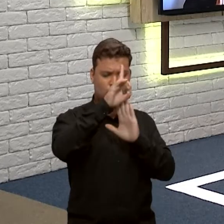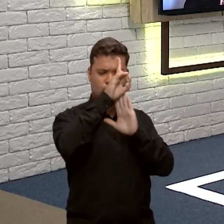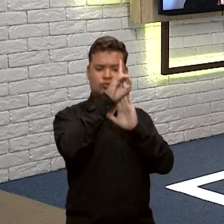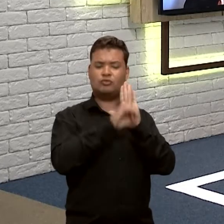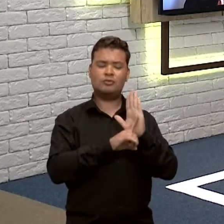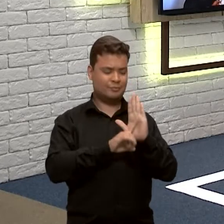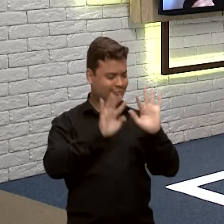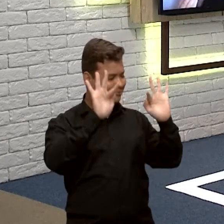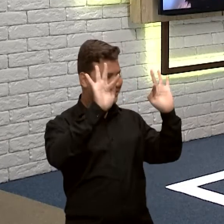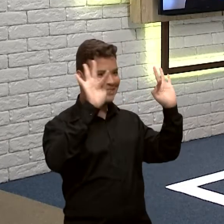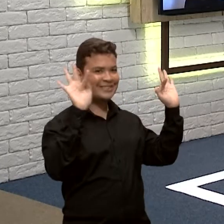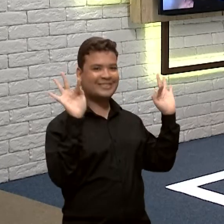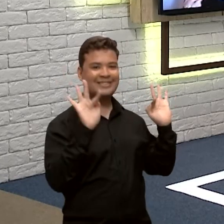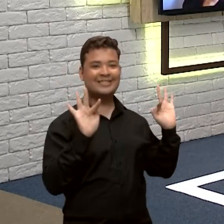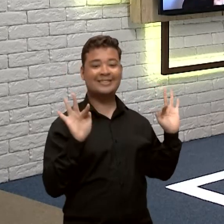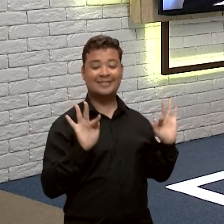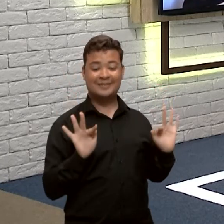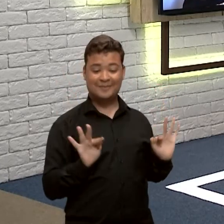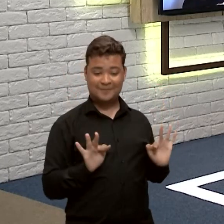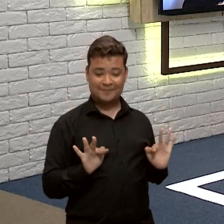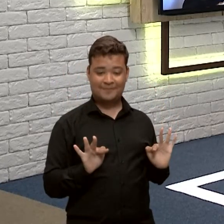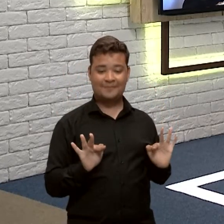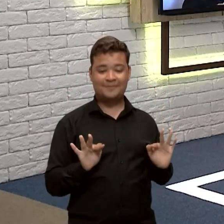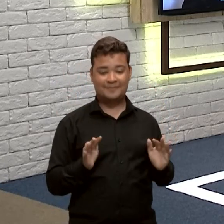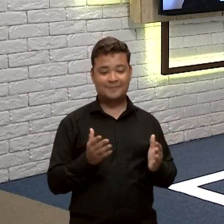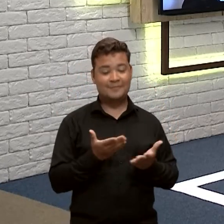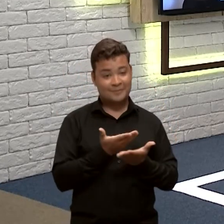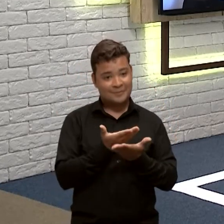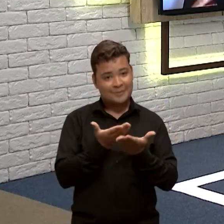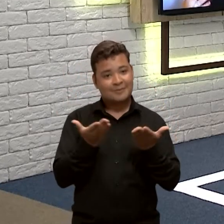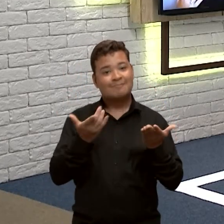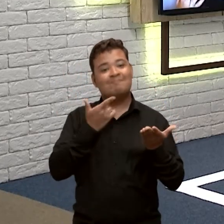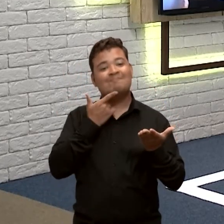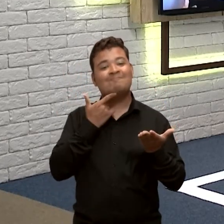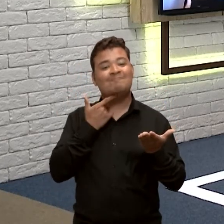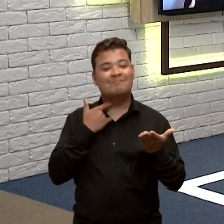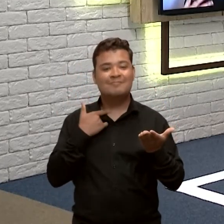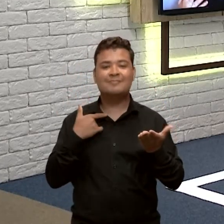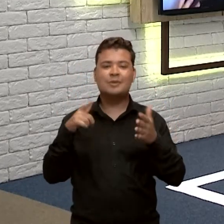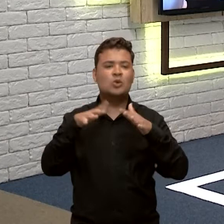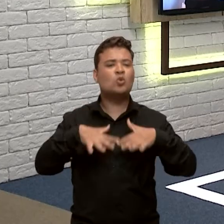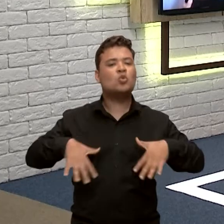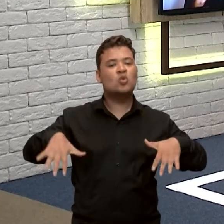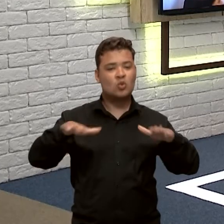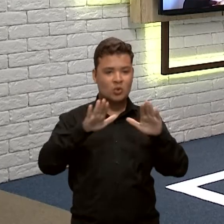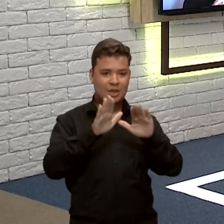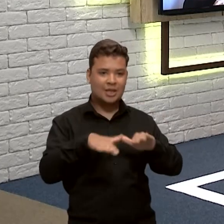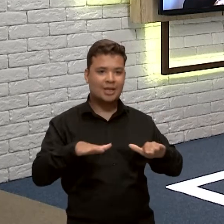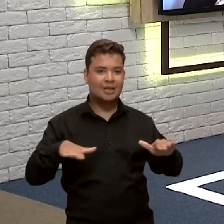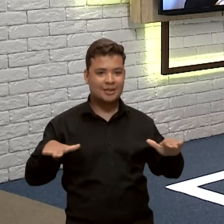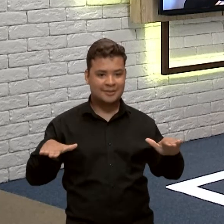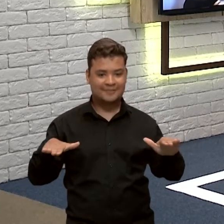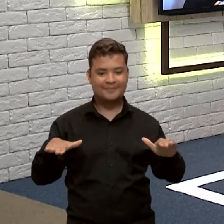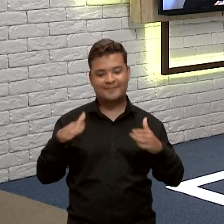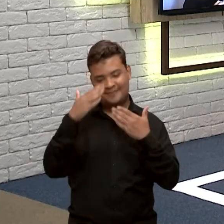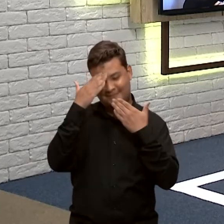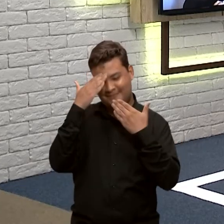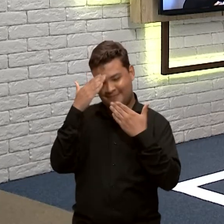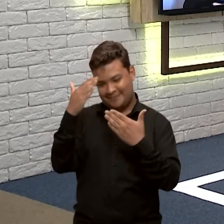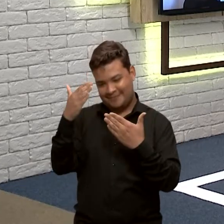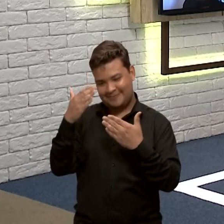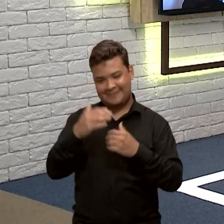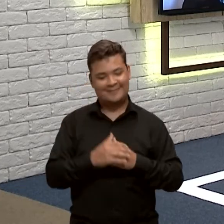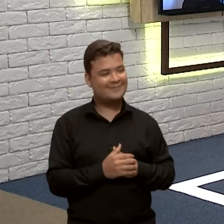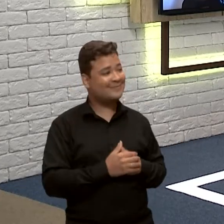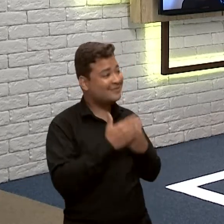ser feliz. E esses são os nossos desejos para todas as crianças. Obrigada.